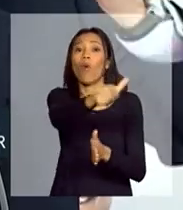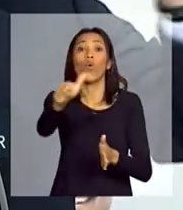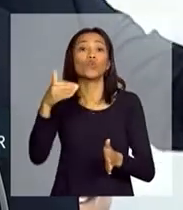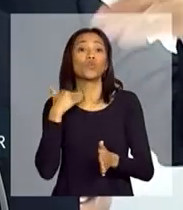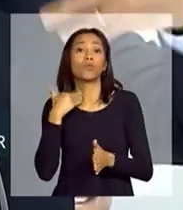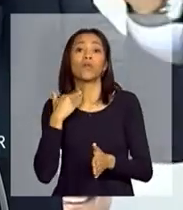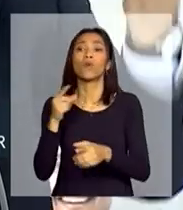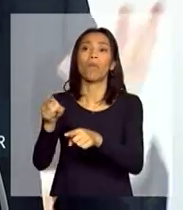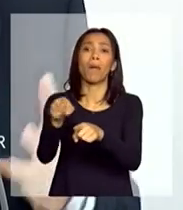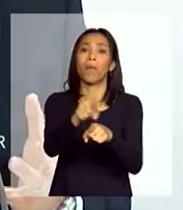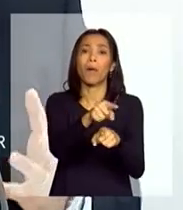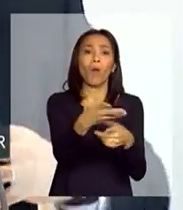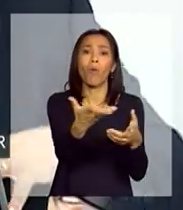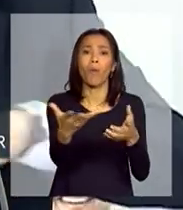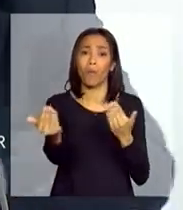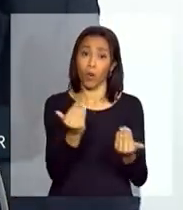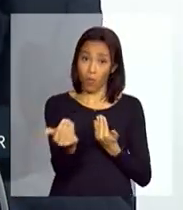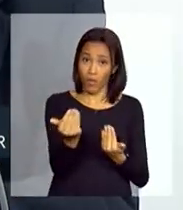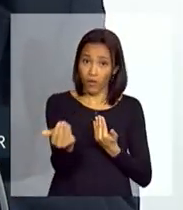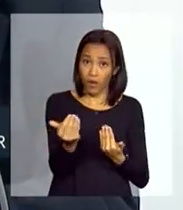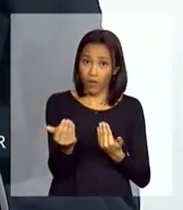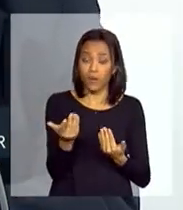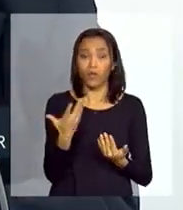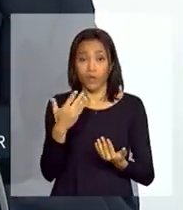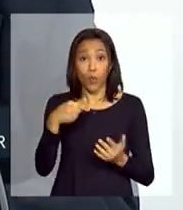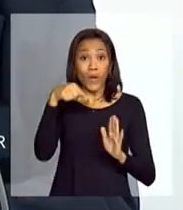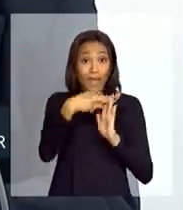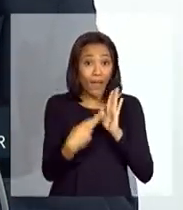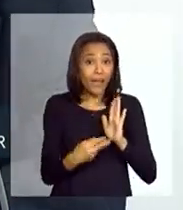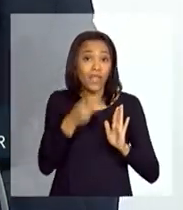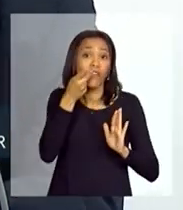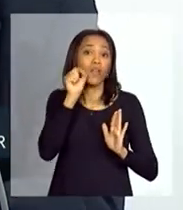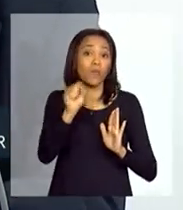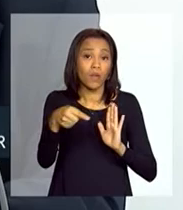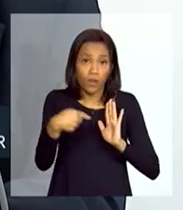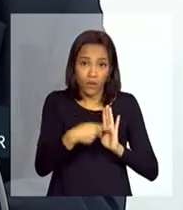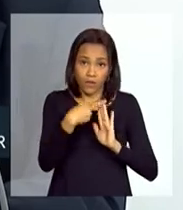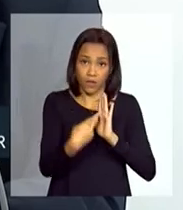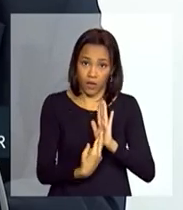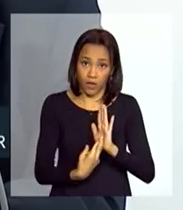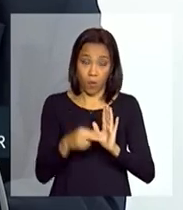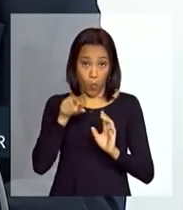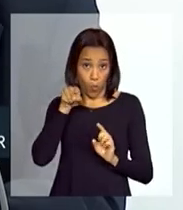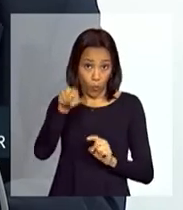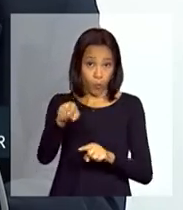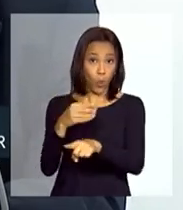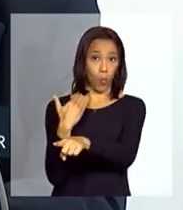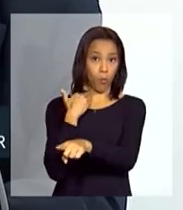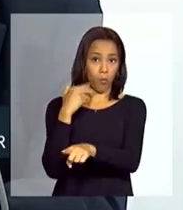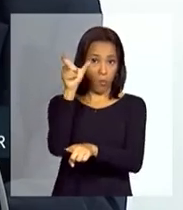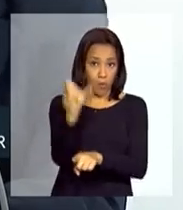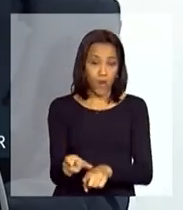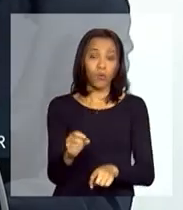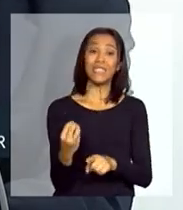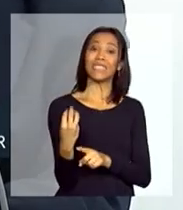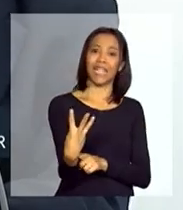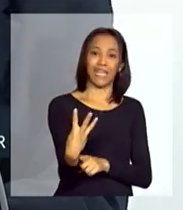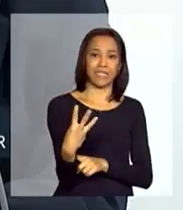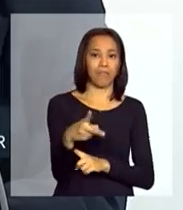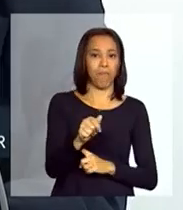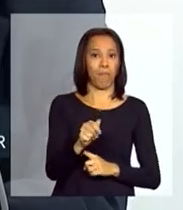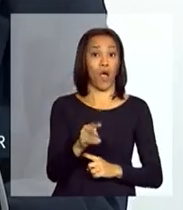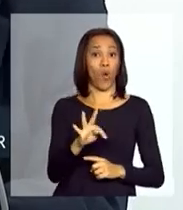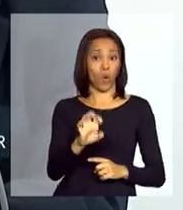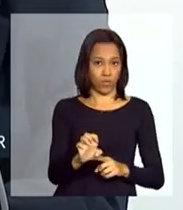pacote a b c d não sei quantos pacotes não o que que a norma está dizendo 1 o banco tem que oferecer pelo menos três pacotes além daquele